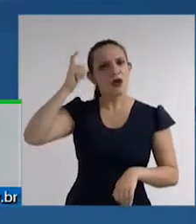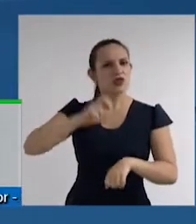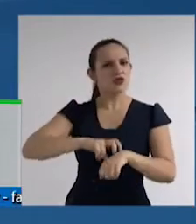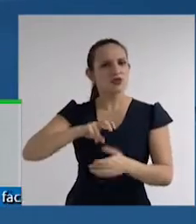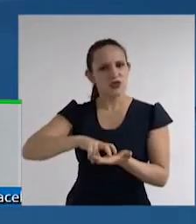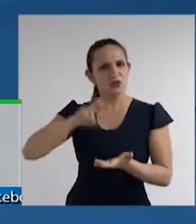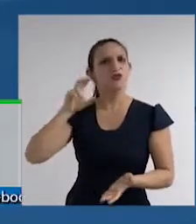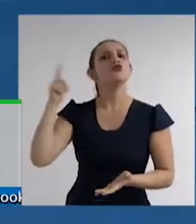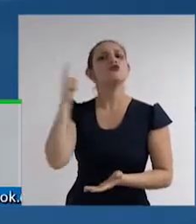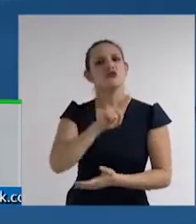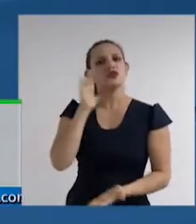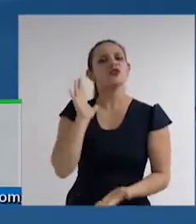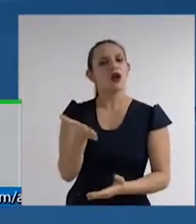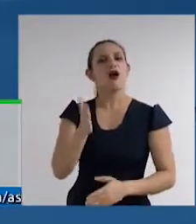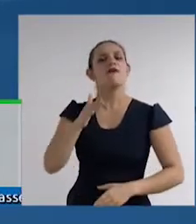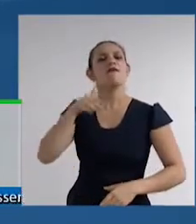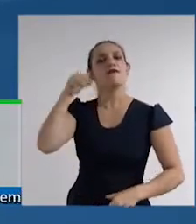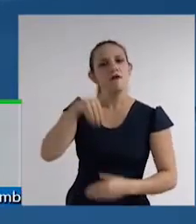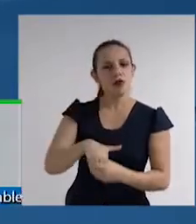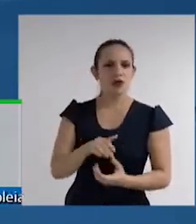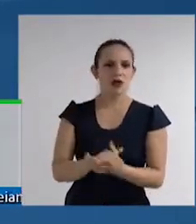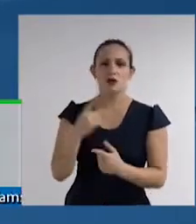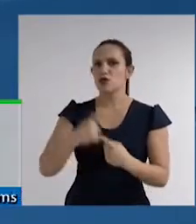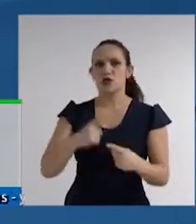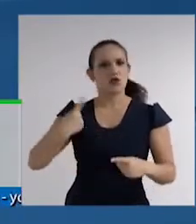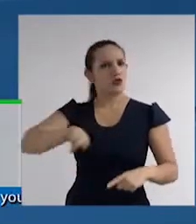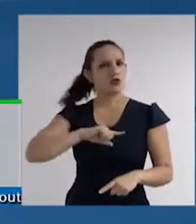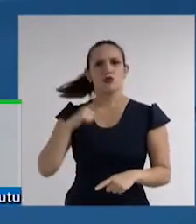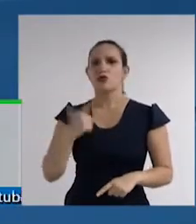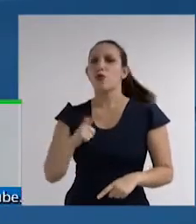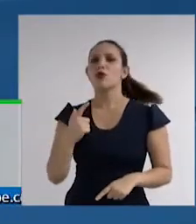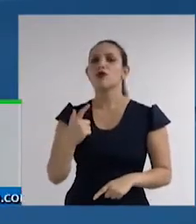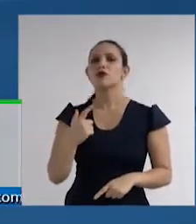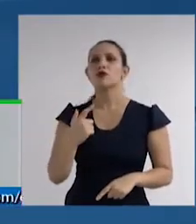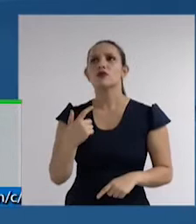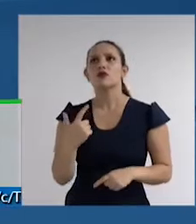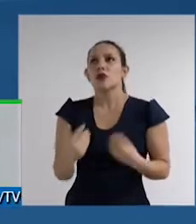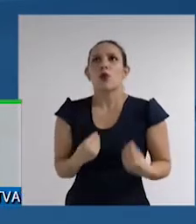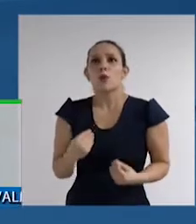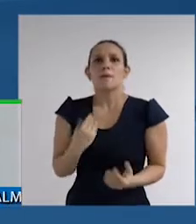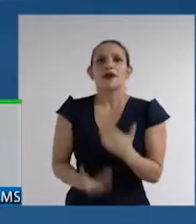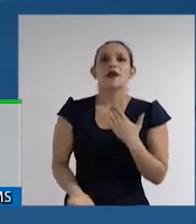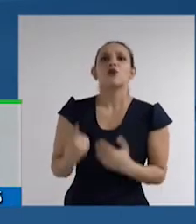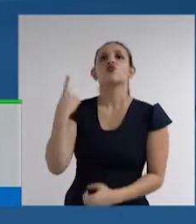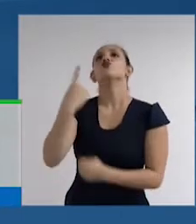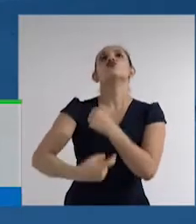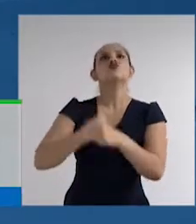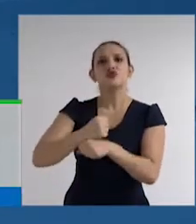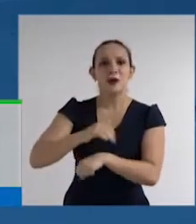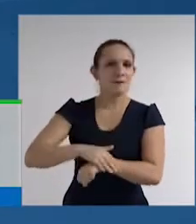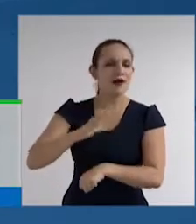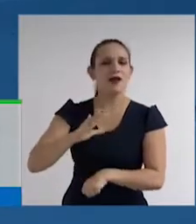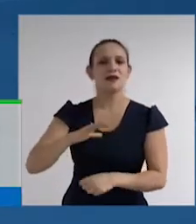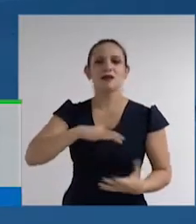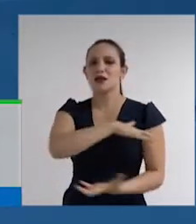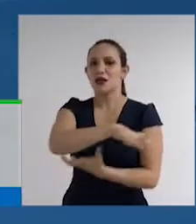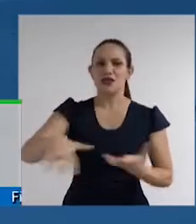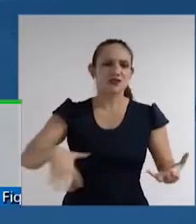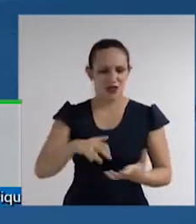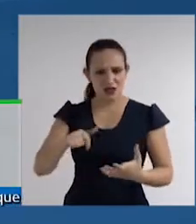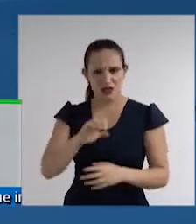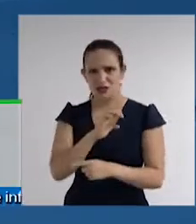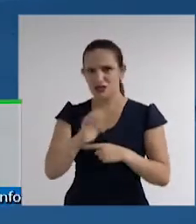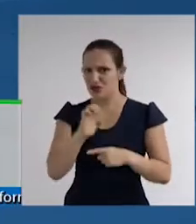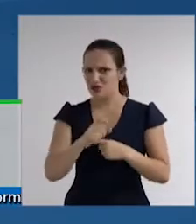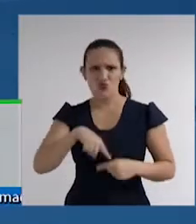para votar isso aqui, porque nós não podemos perder mais um dia de greve, esse país não aguenta, o Estado muito